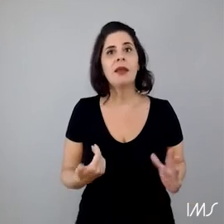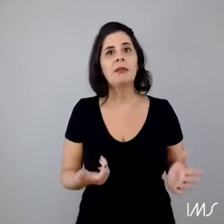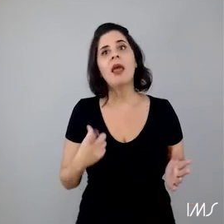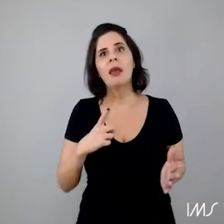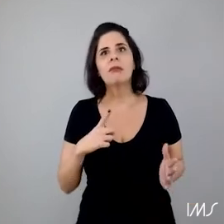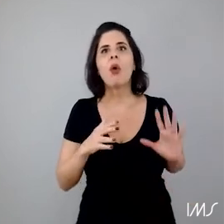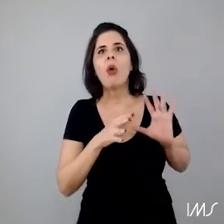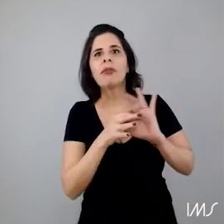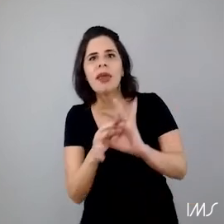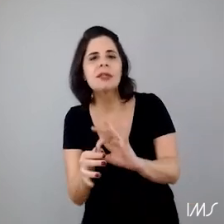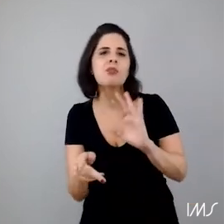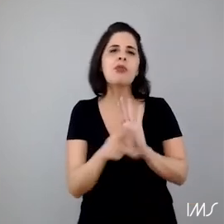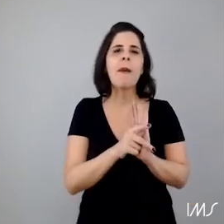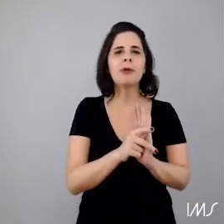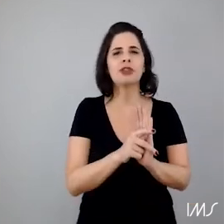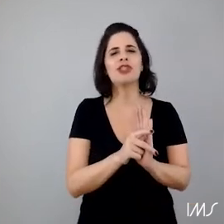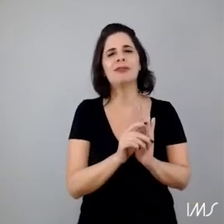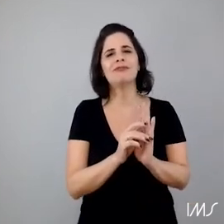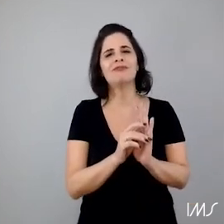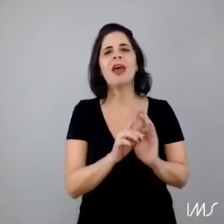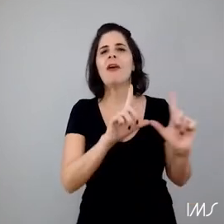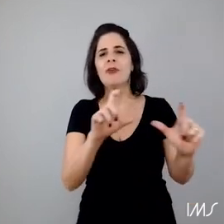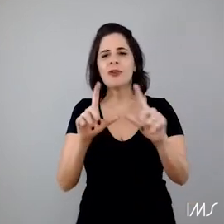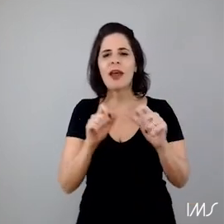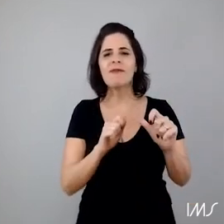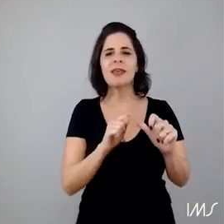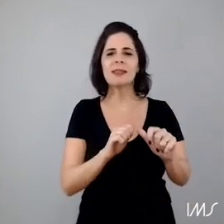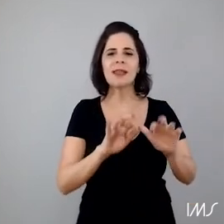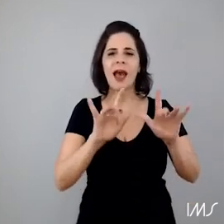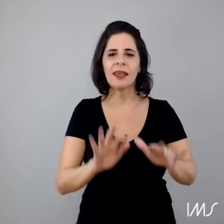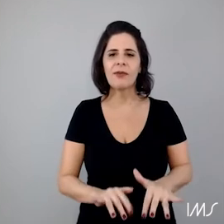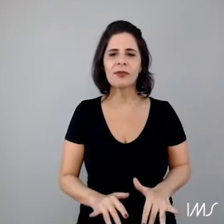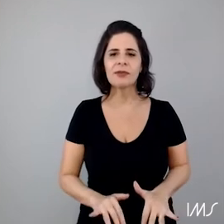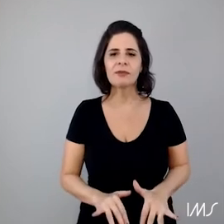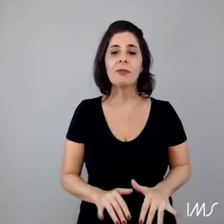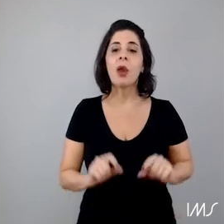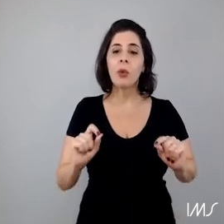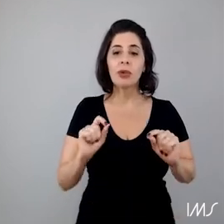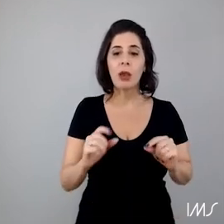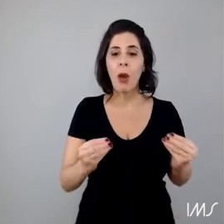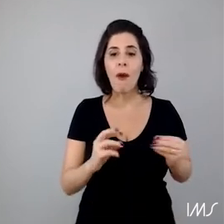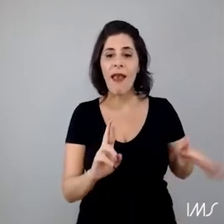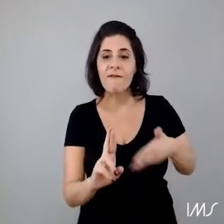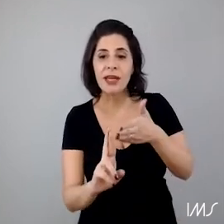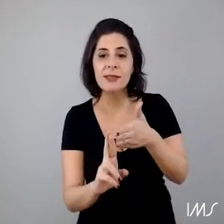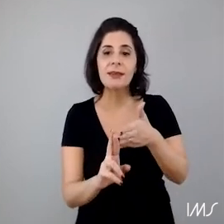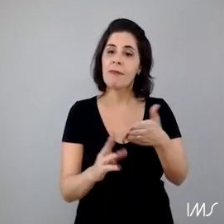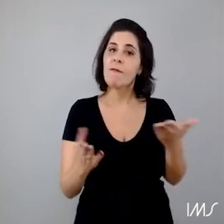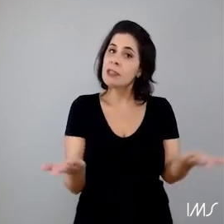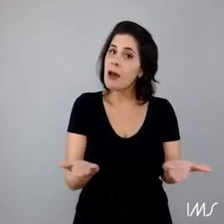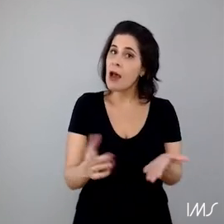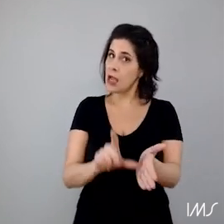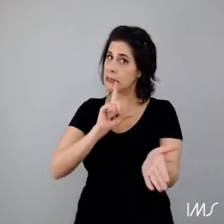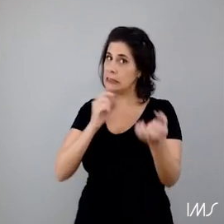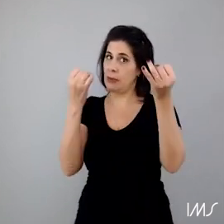que você antes citou e que o professor Boris, em Fotografia e História, chega a denunciar como destruição do essencial